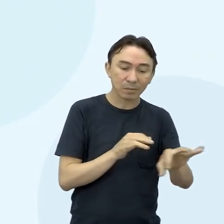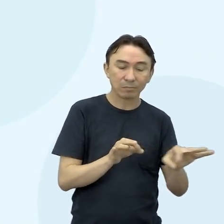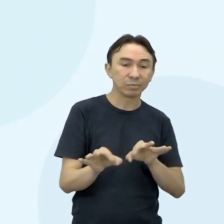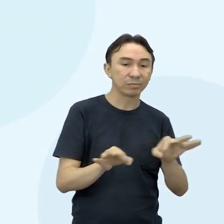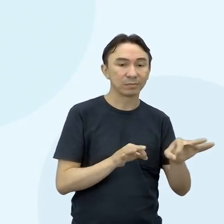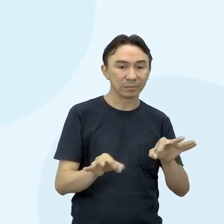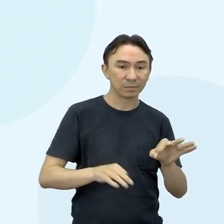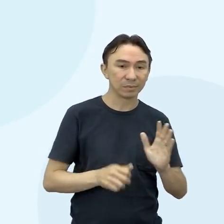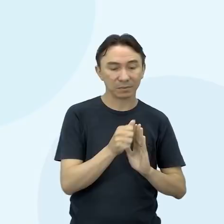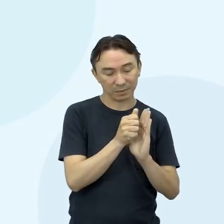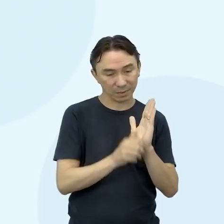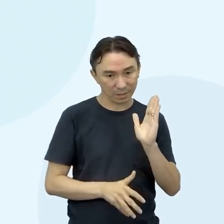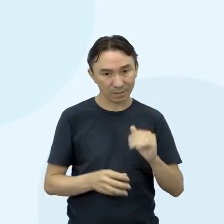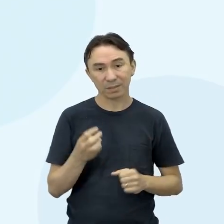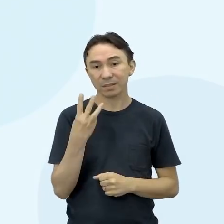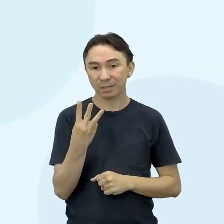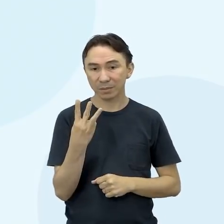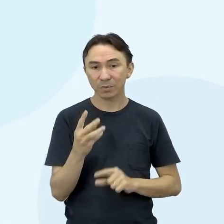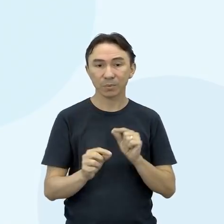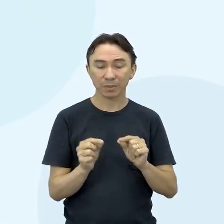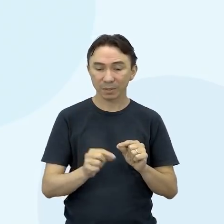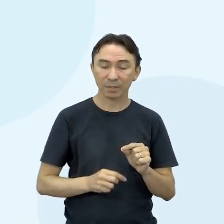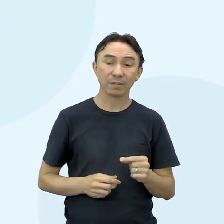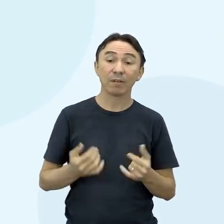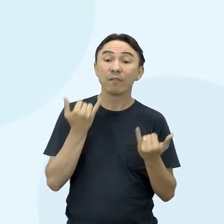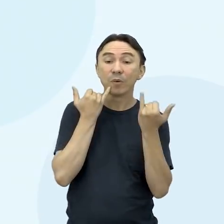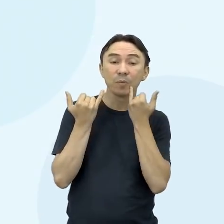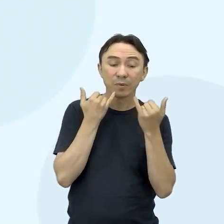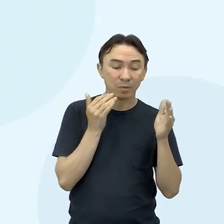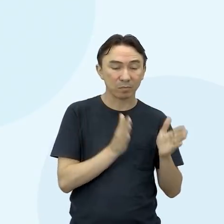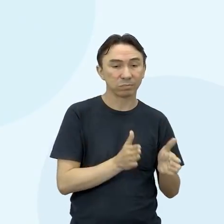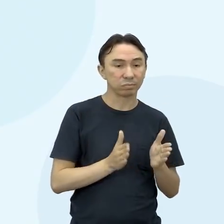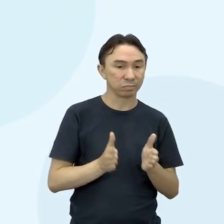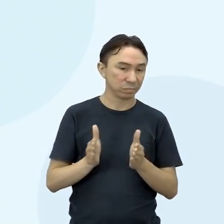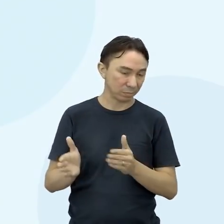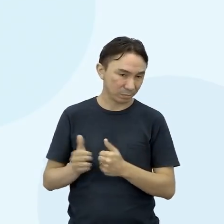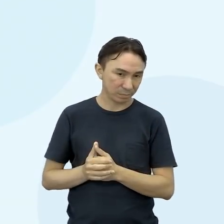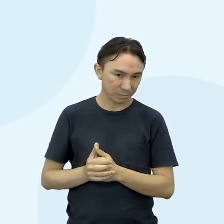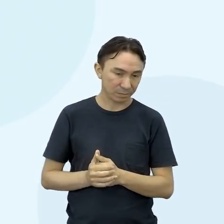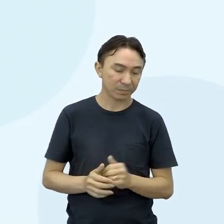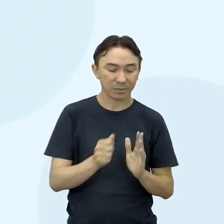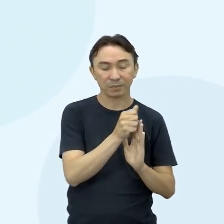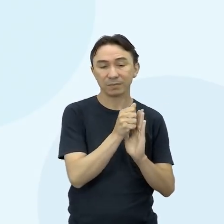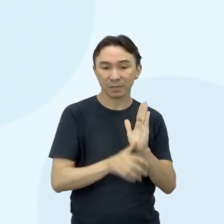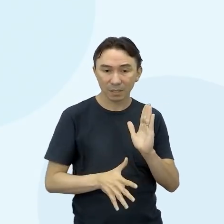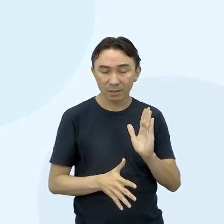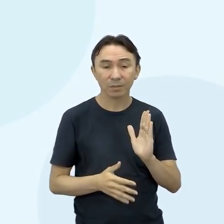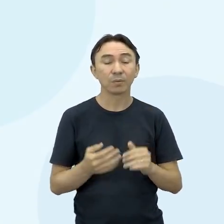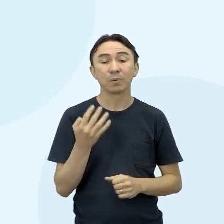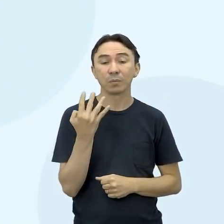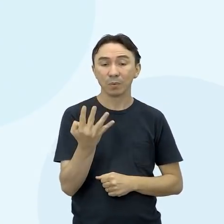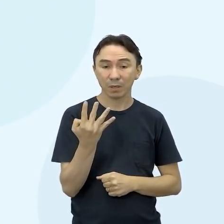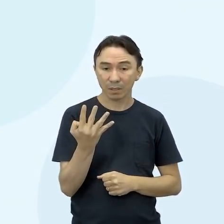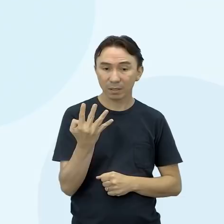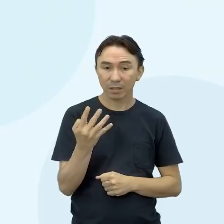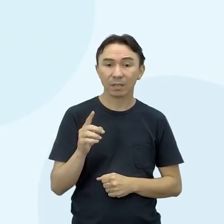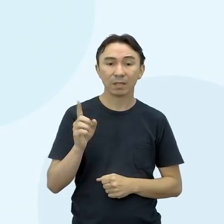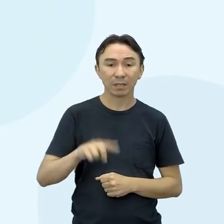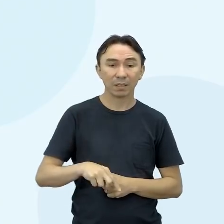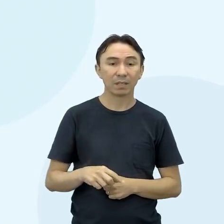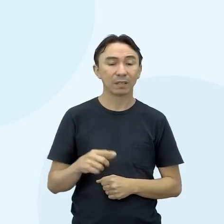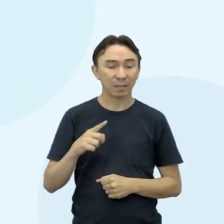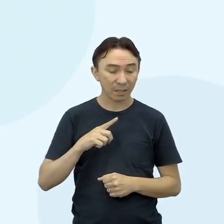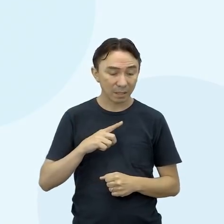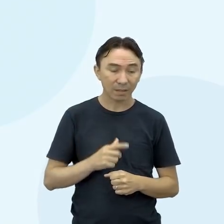atividade 3, de organização da informação. Sempre na atividade 4, de determinação